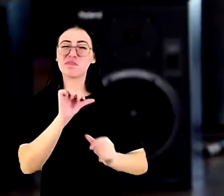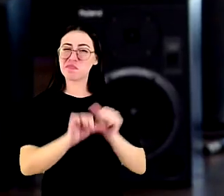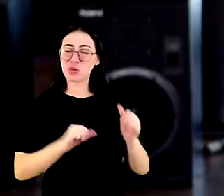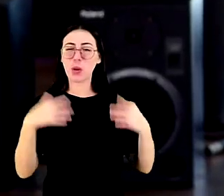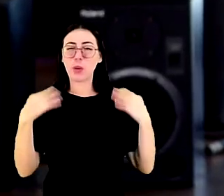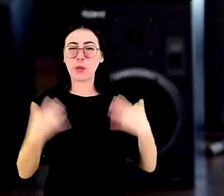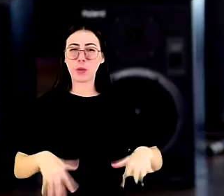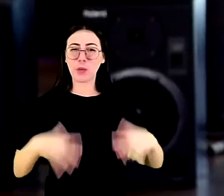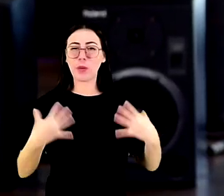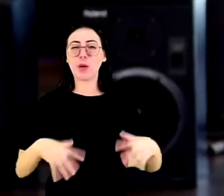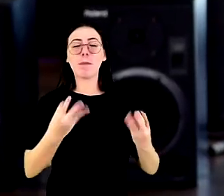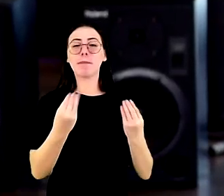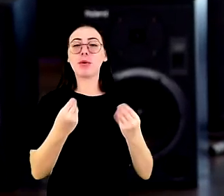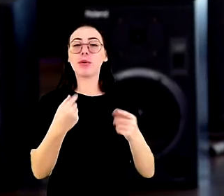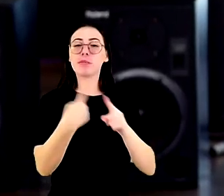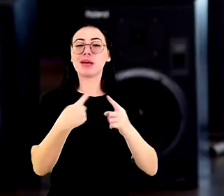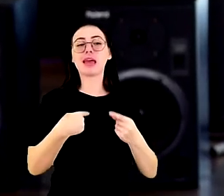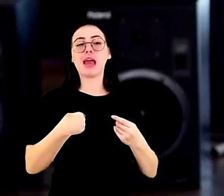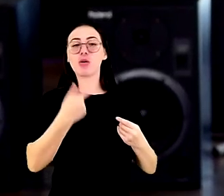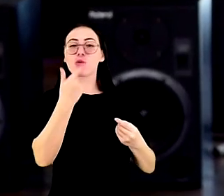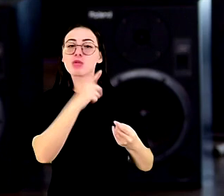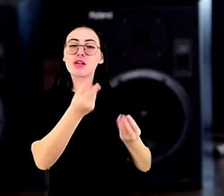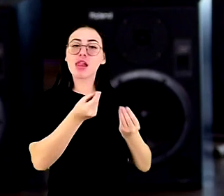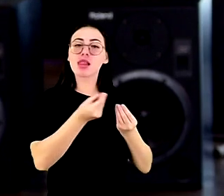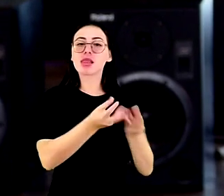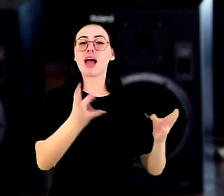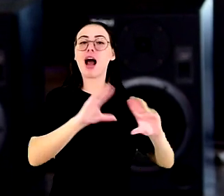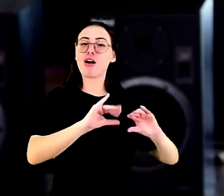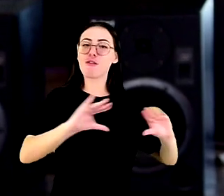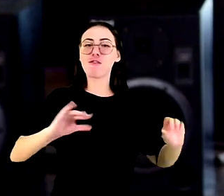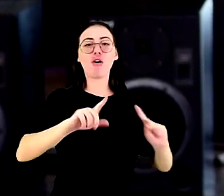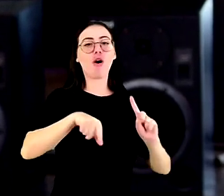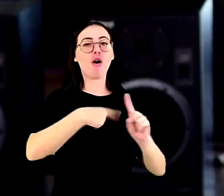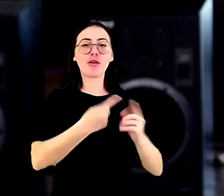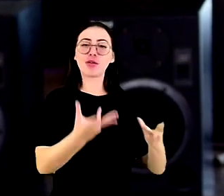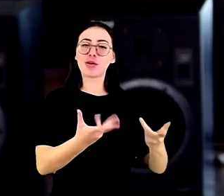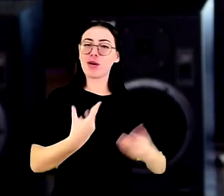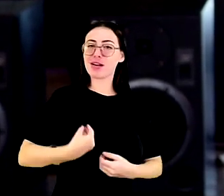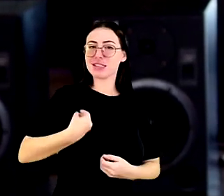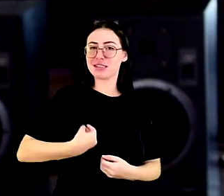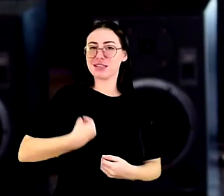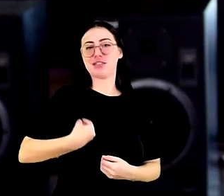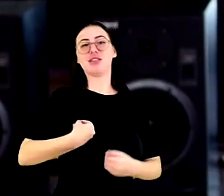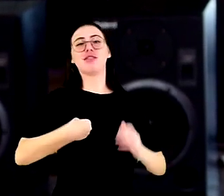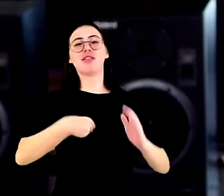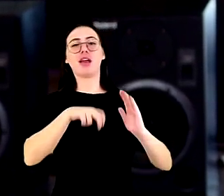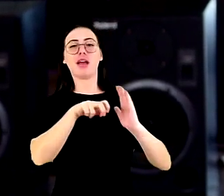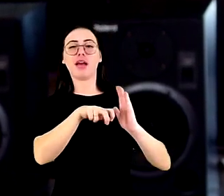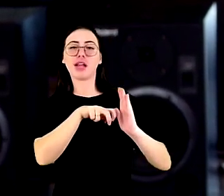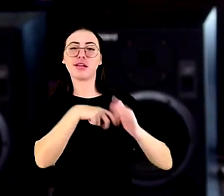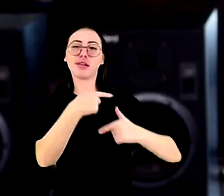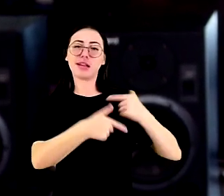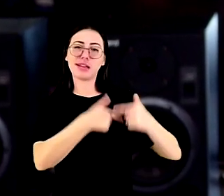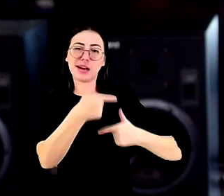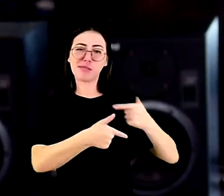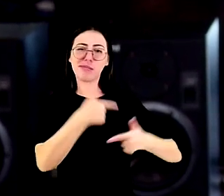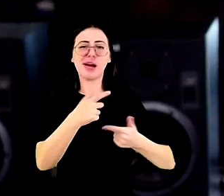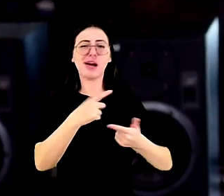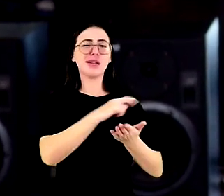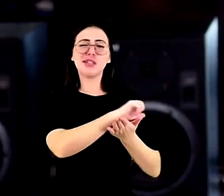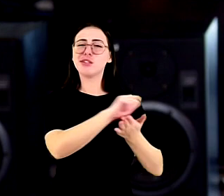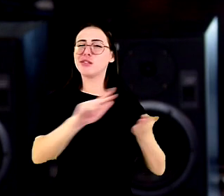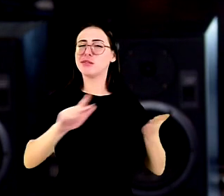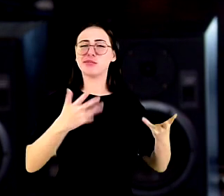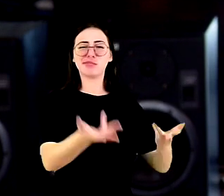conforto, mais tranquilidade, o fato de trabalhar home office também, porque meu último trabalho era a 50 quilômetros de casa. Então, na